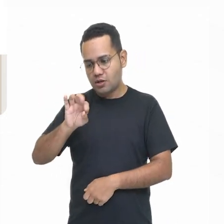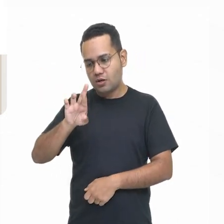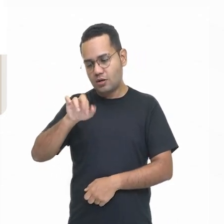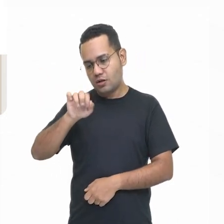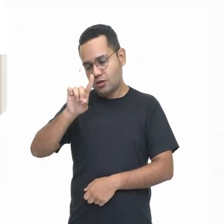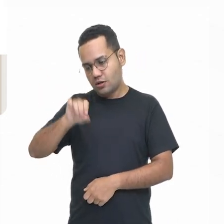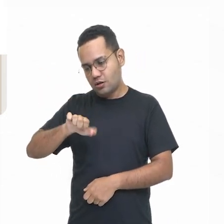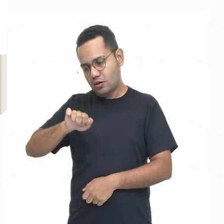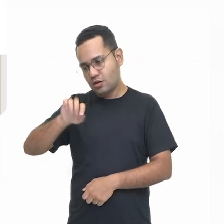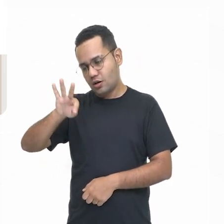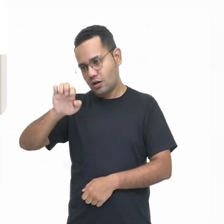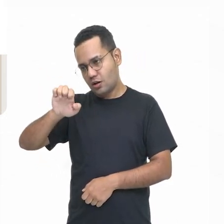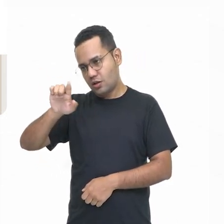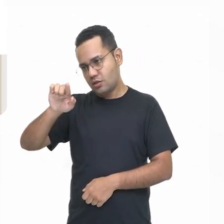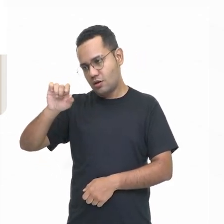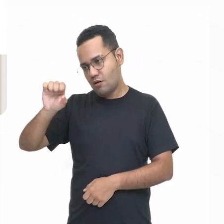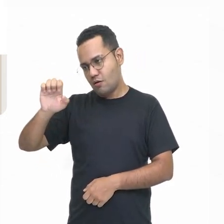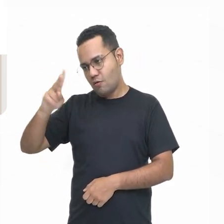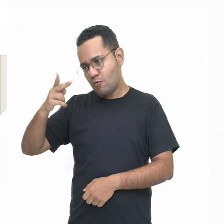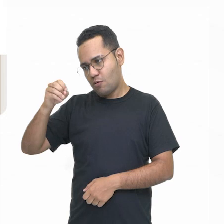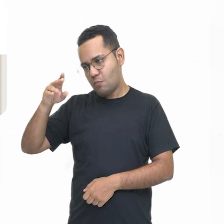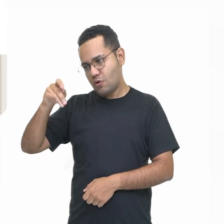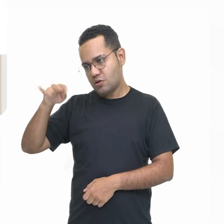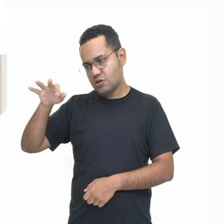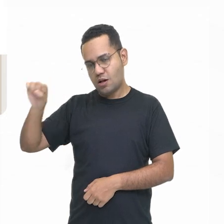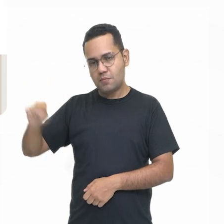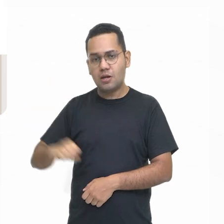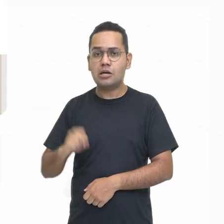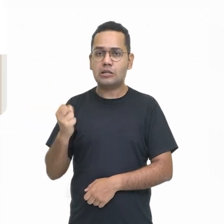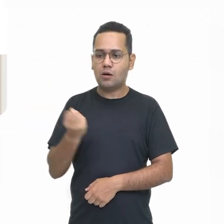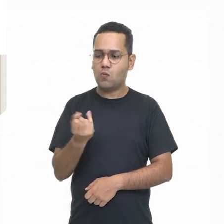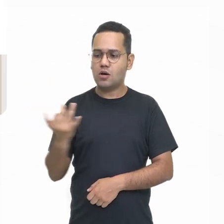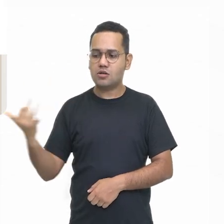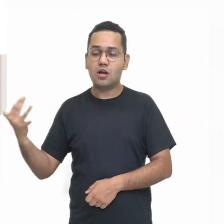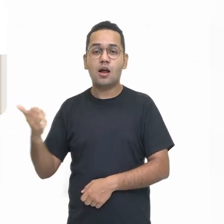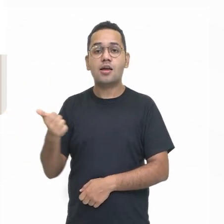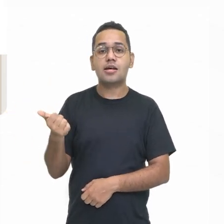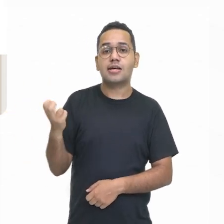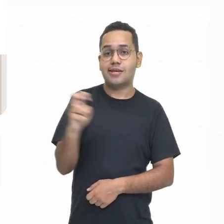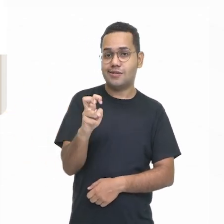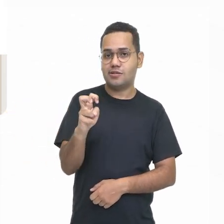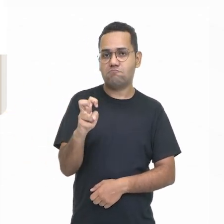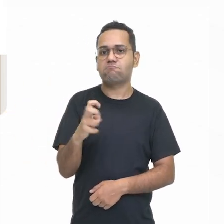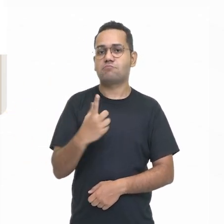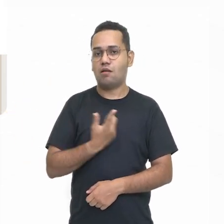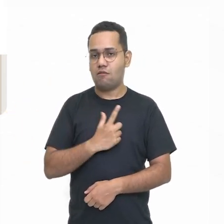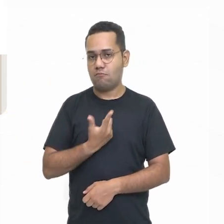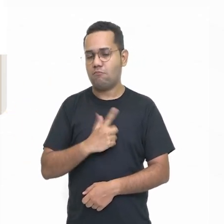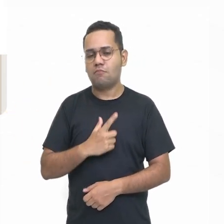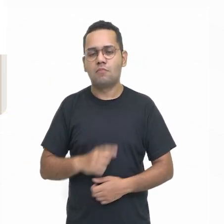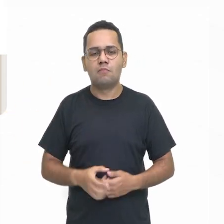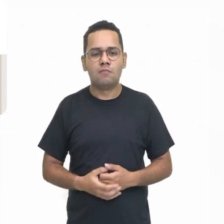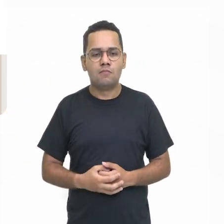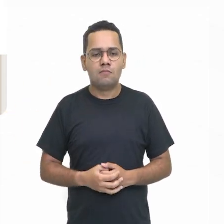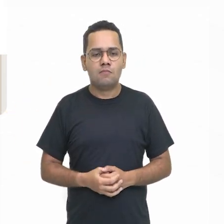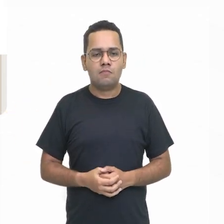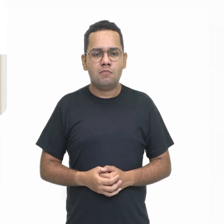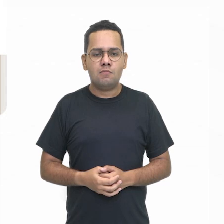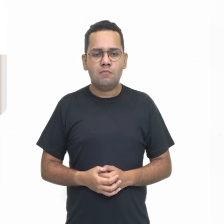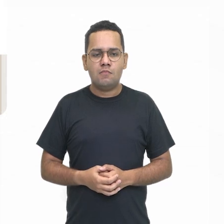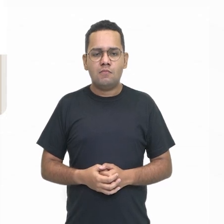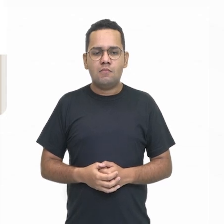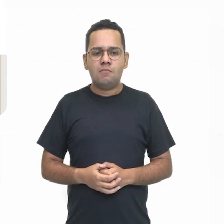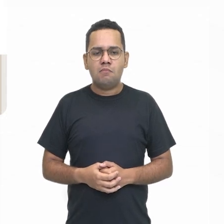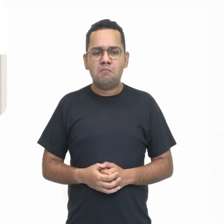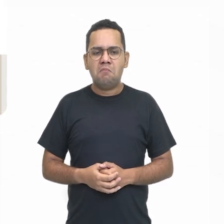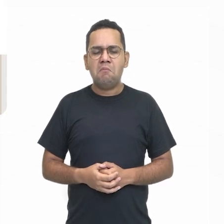até o Homo sapiens, possui 15 integrantes. E como eu falei para vocês, nunca foi a